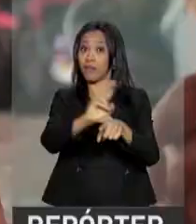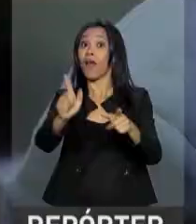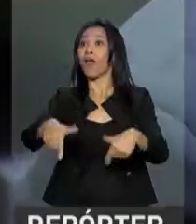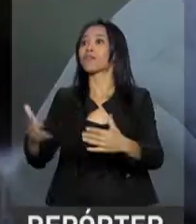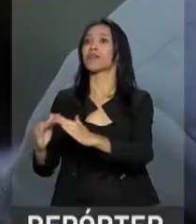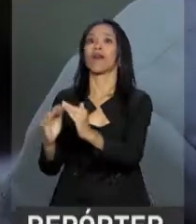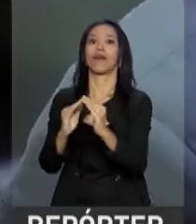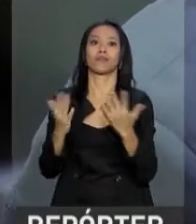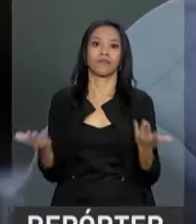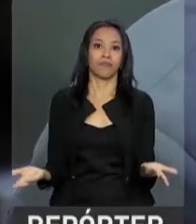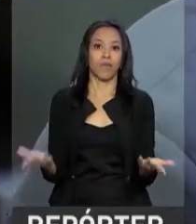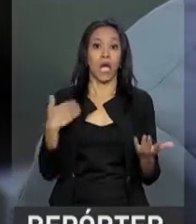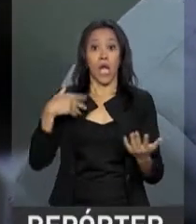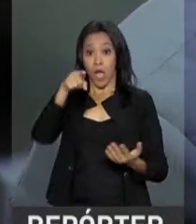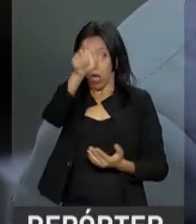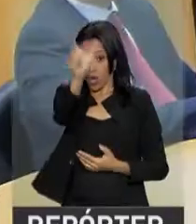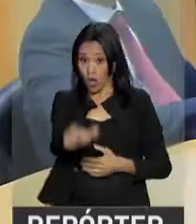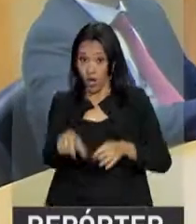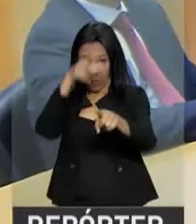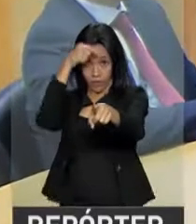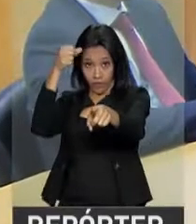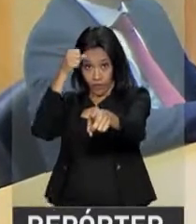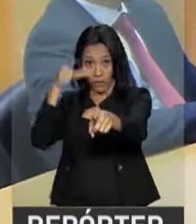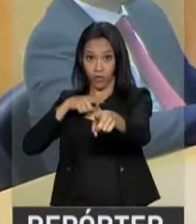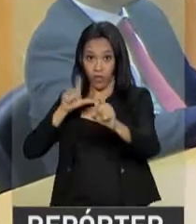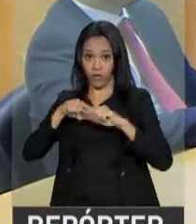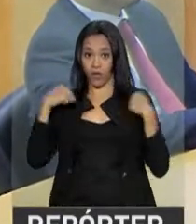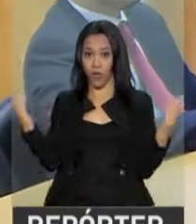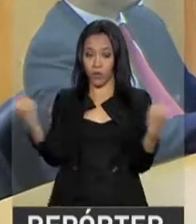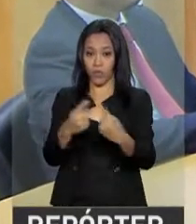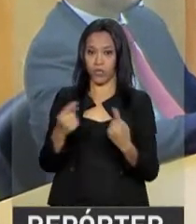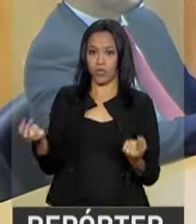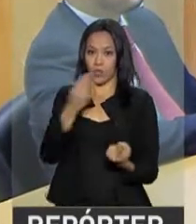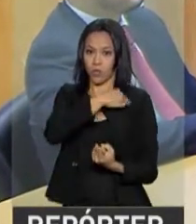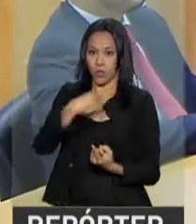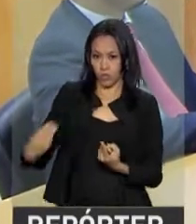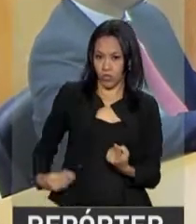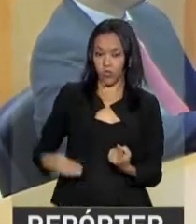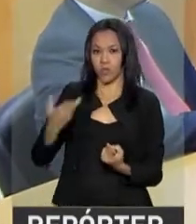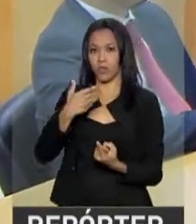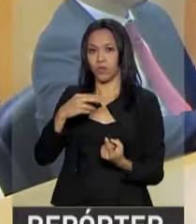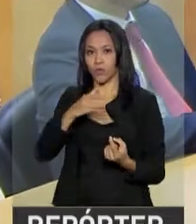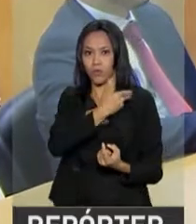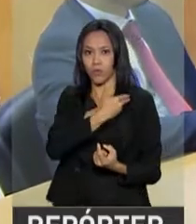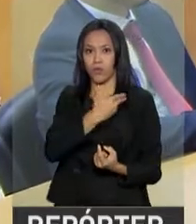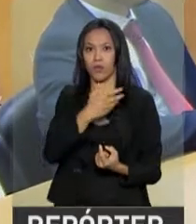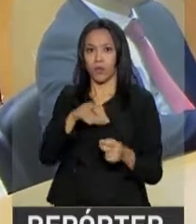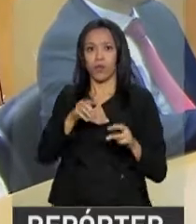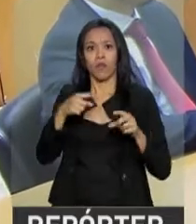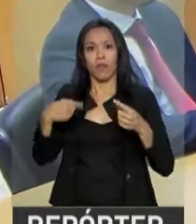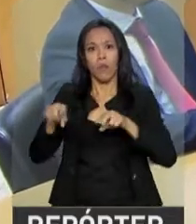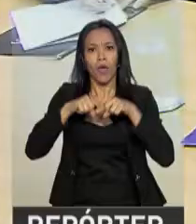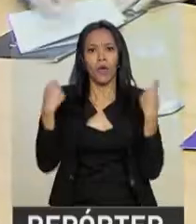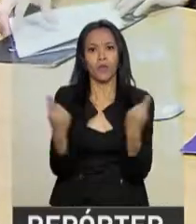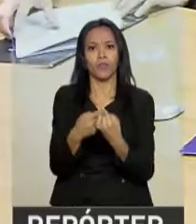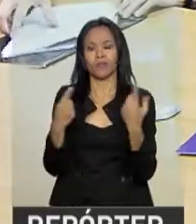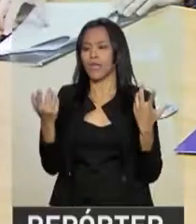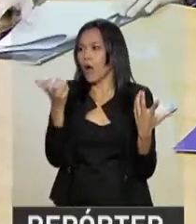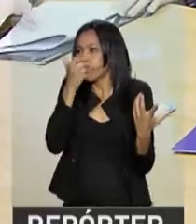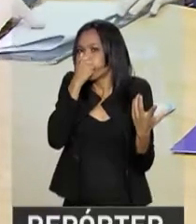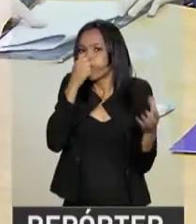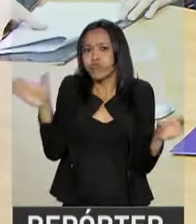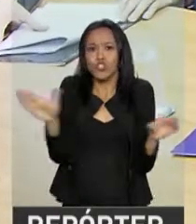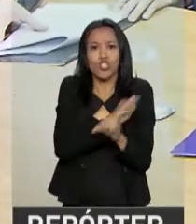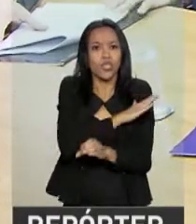cidade. Segundo o prefeito do município, que se reuniu com ministros do governo, a cidade está saturada em vários aspectos e